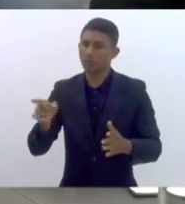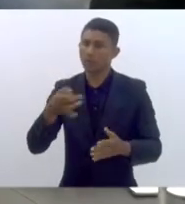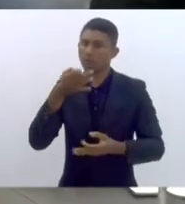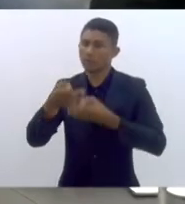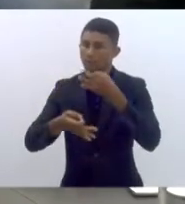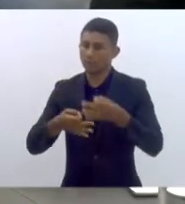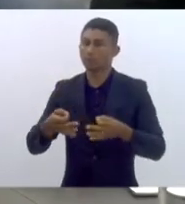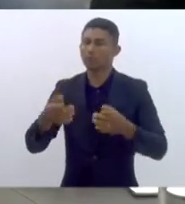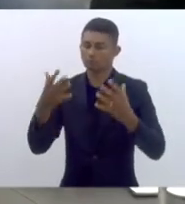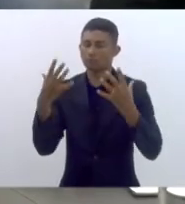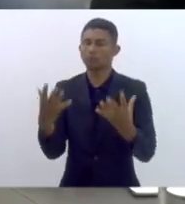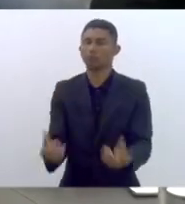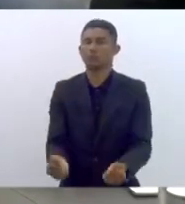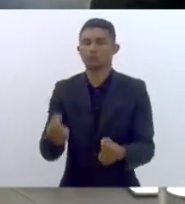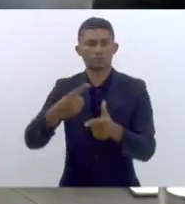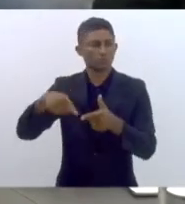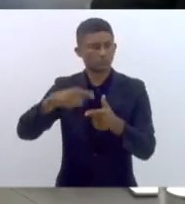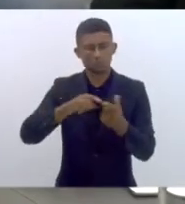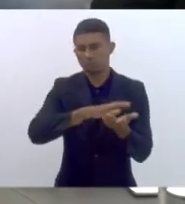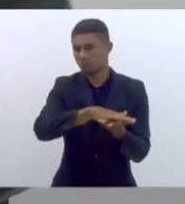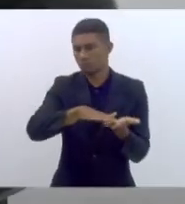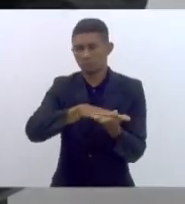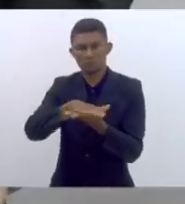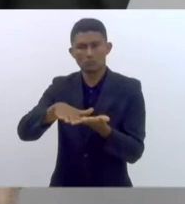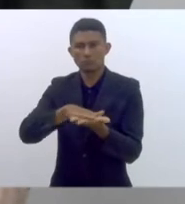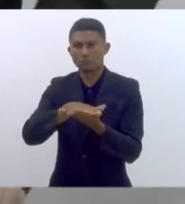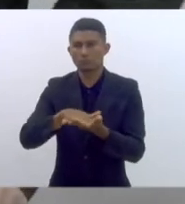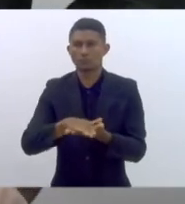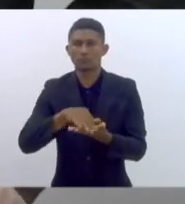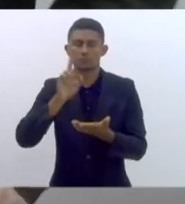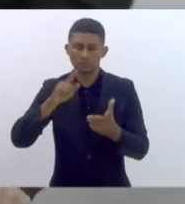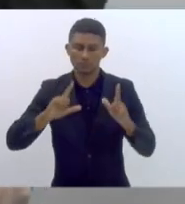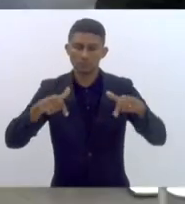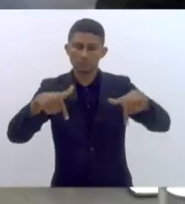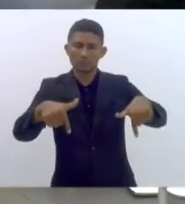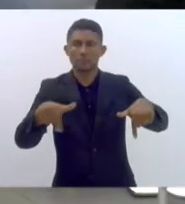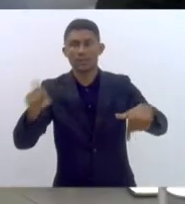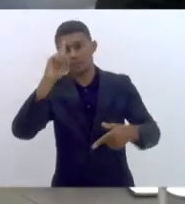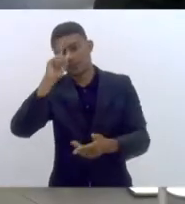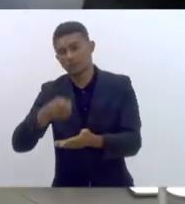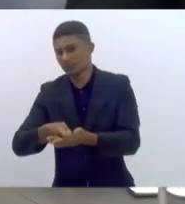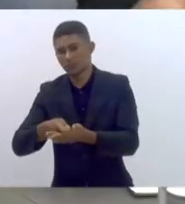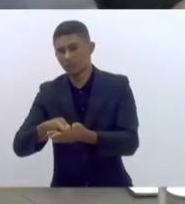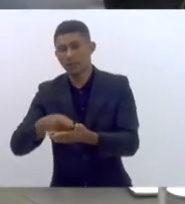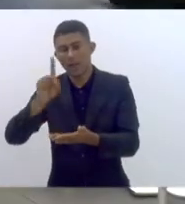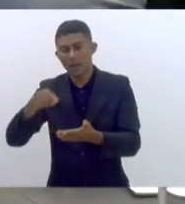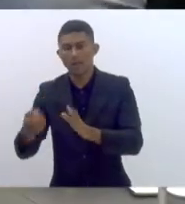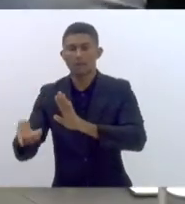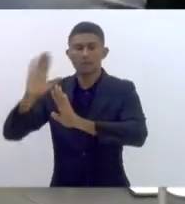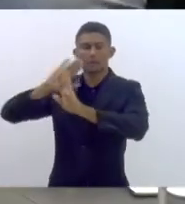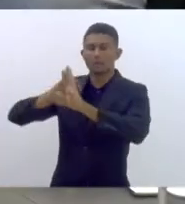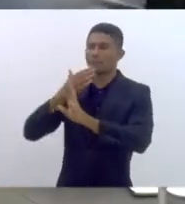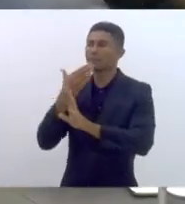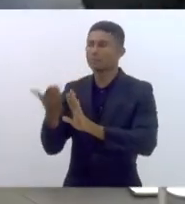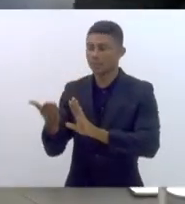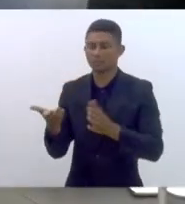não será um problema. Vale a origem da petição e não Exatamente. Da decisão. Exato. Então, os valores vão estar